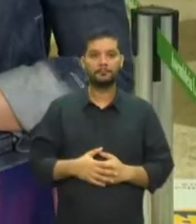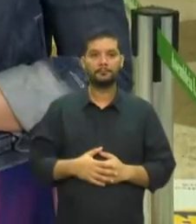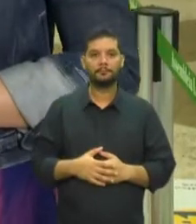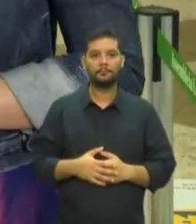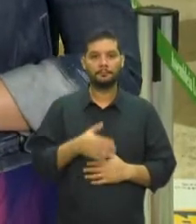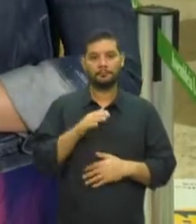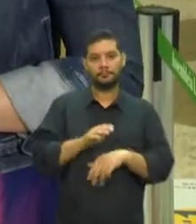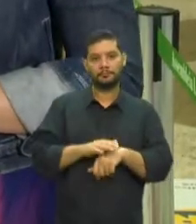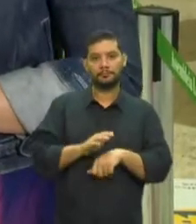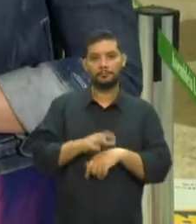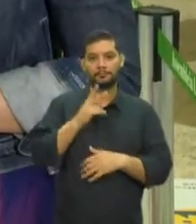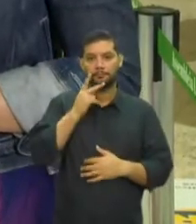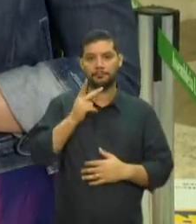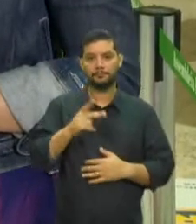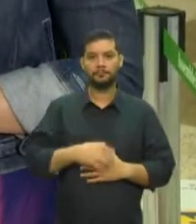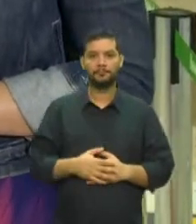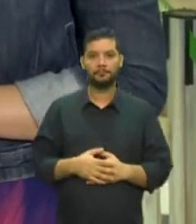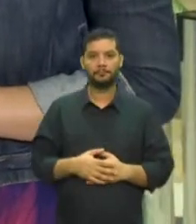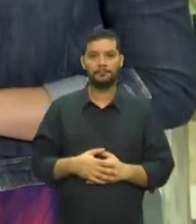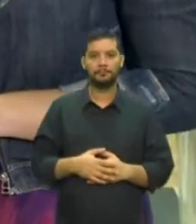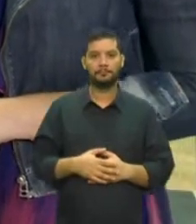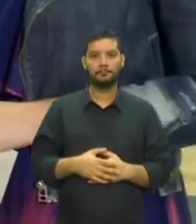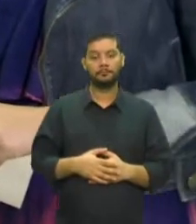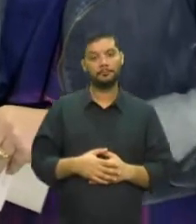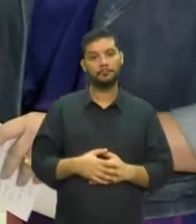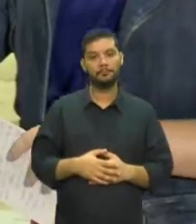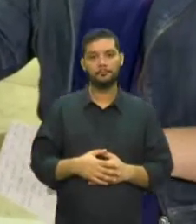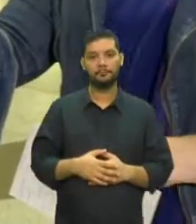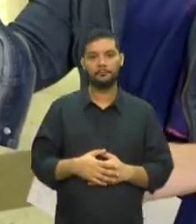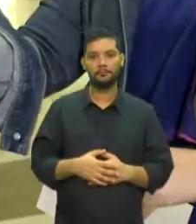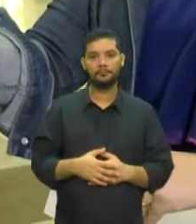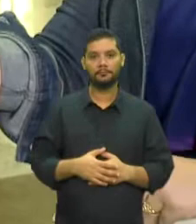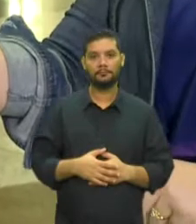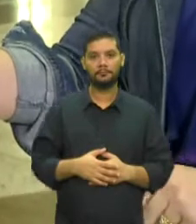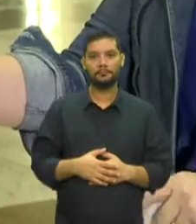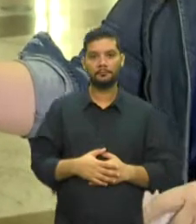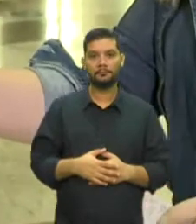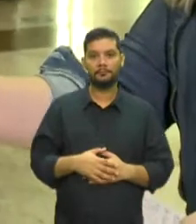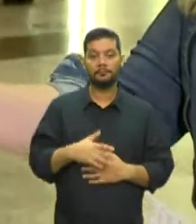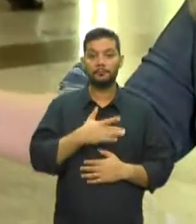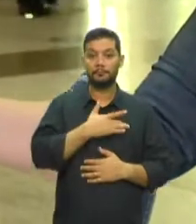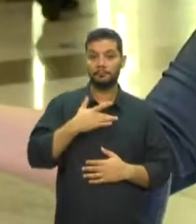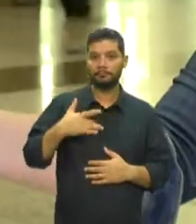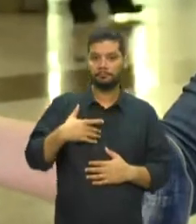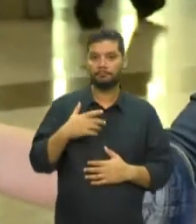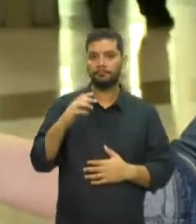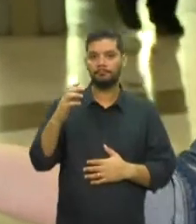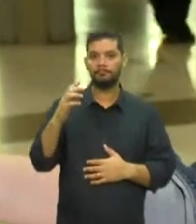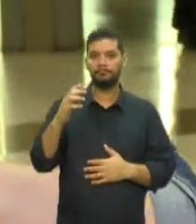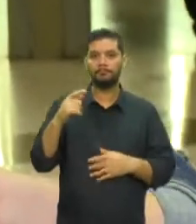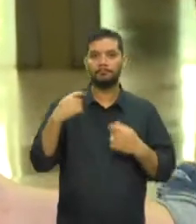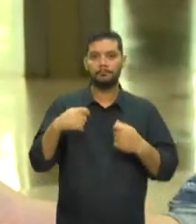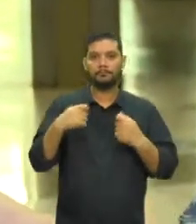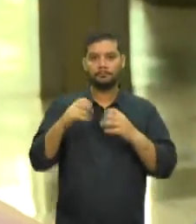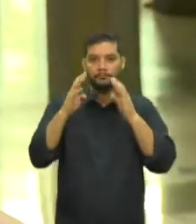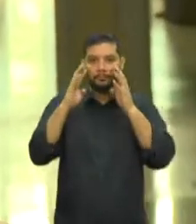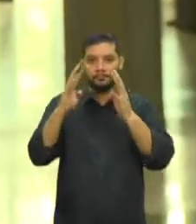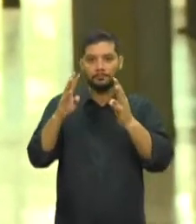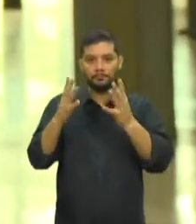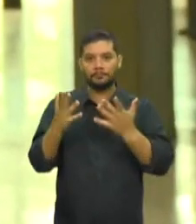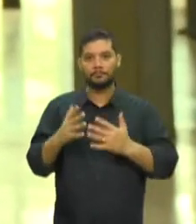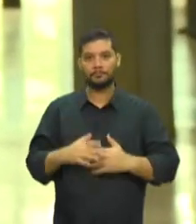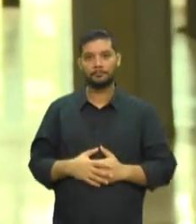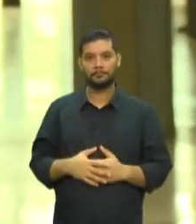mesma abordou, né, na sua fala, é um tema que, de saúde pública, né, que requer um tratamento de política pública e que, por isso, deve